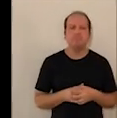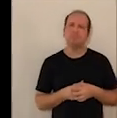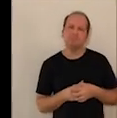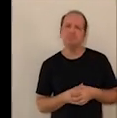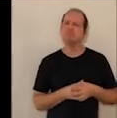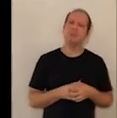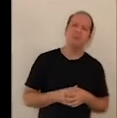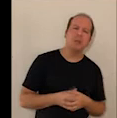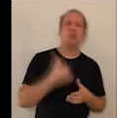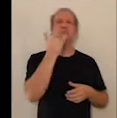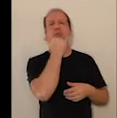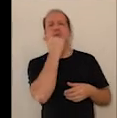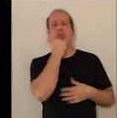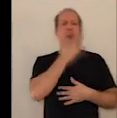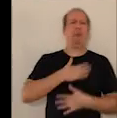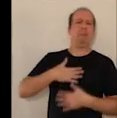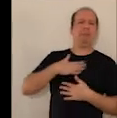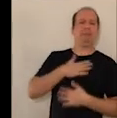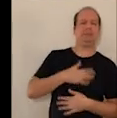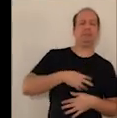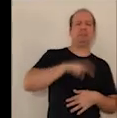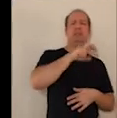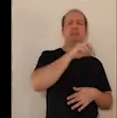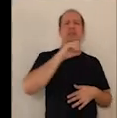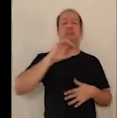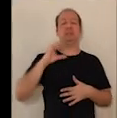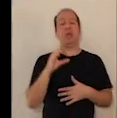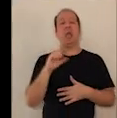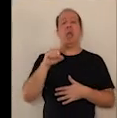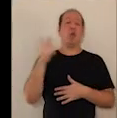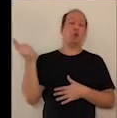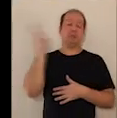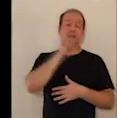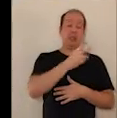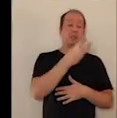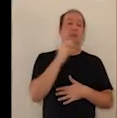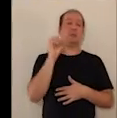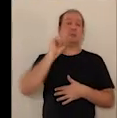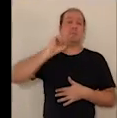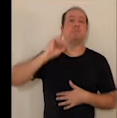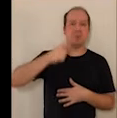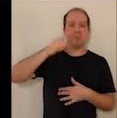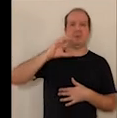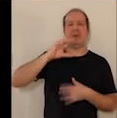Não me daria com imenso prazer 500 sequins se em troca eu lhe arranjasse 300 mil sequins?